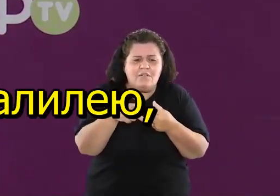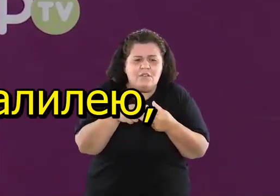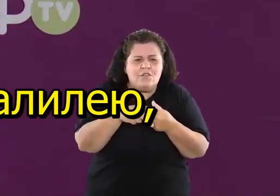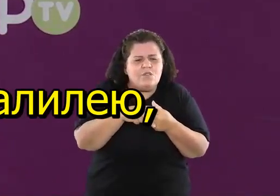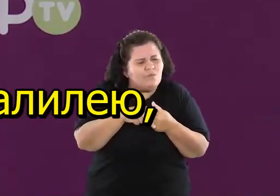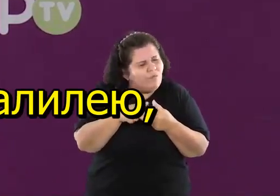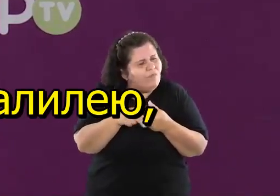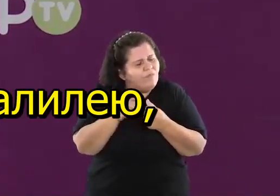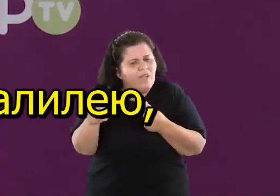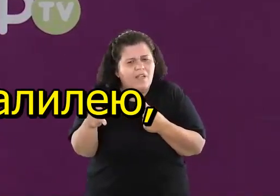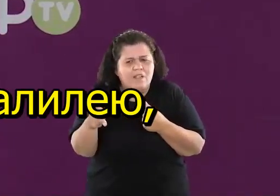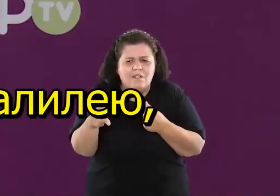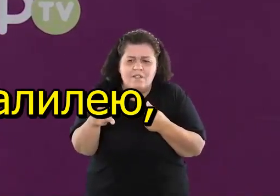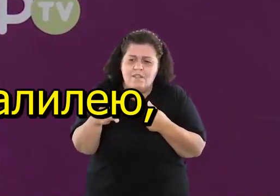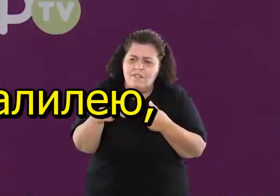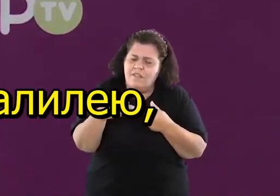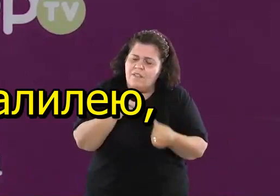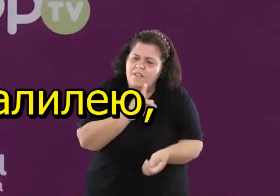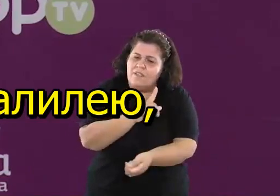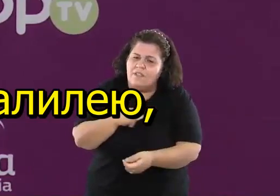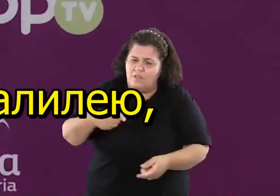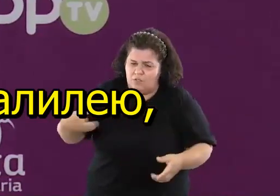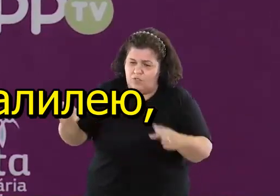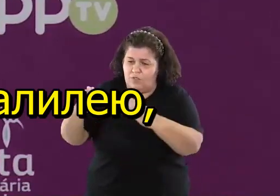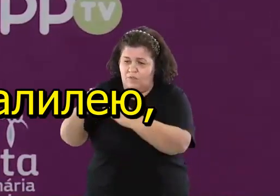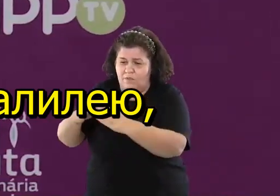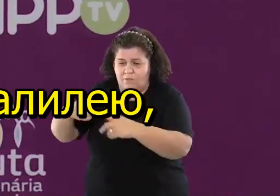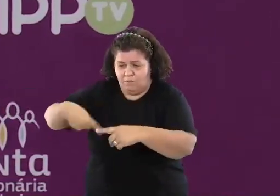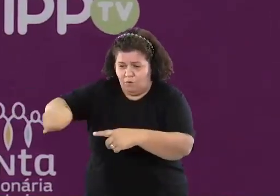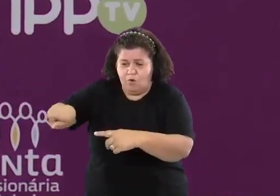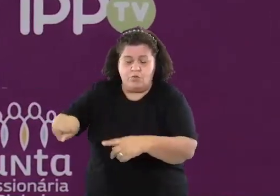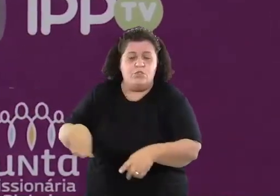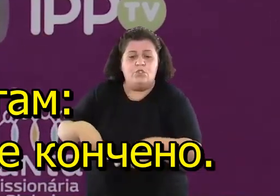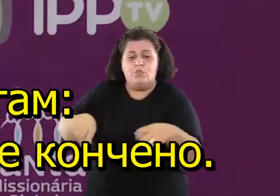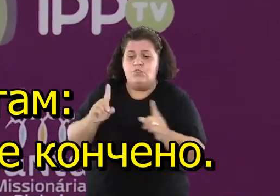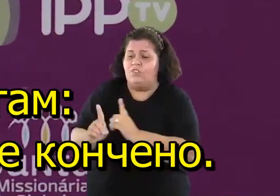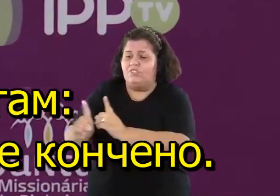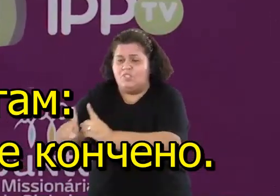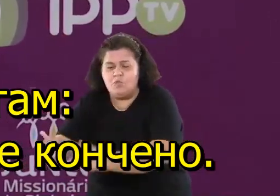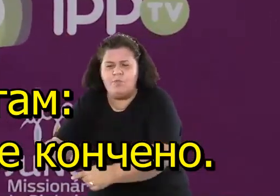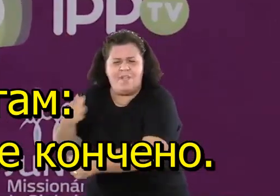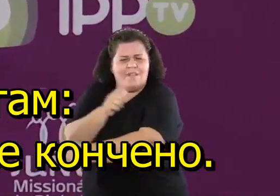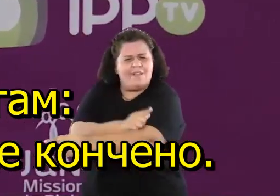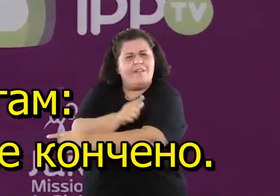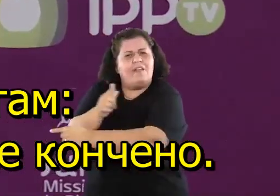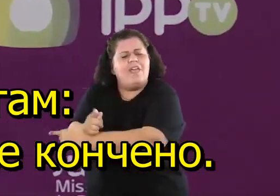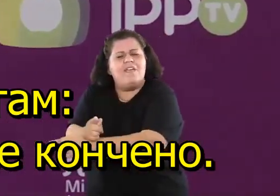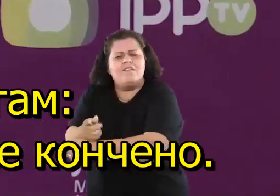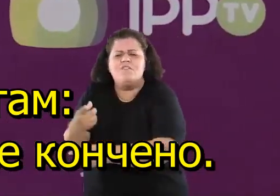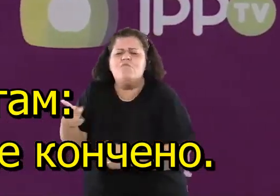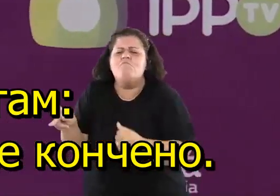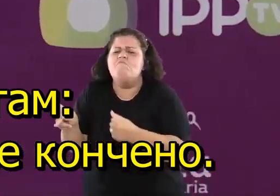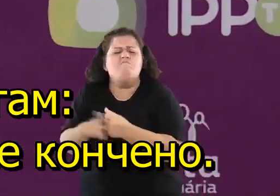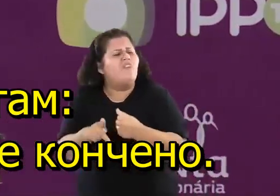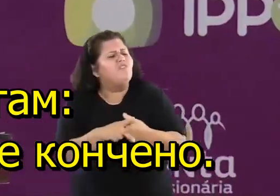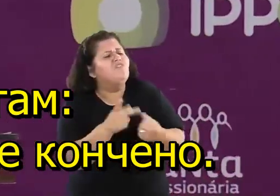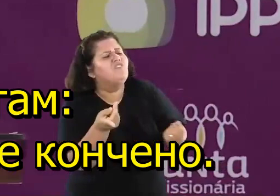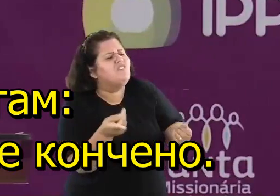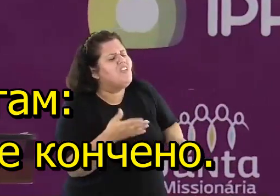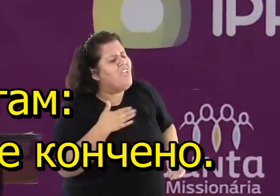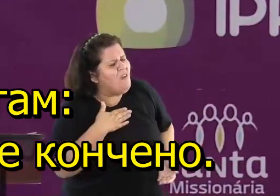com discípulos foram para Galiléia, Jesus não estava lá. E Pedro disse assim para os seus colegas: eu vou